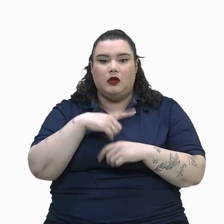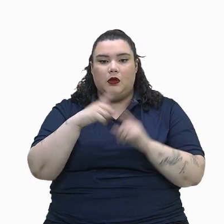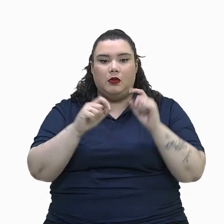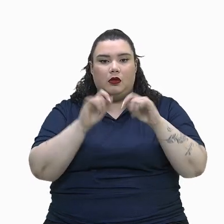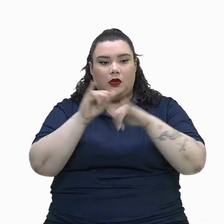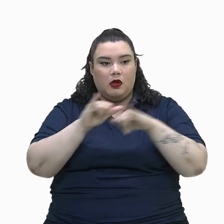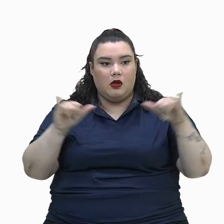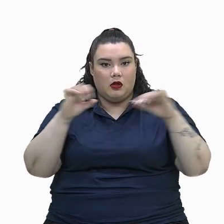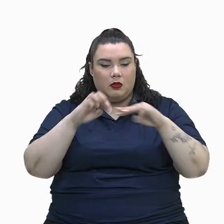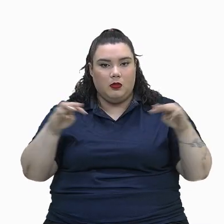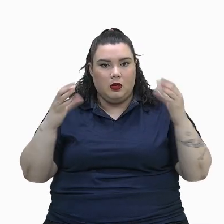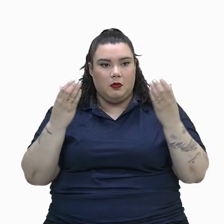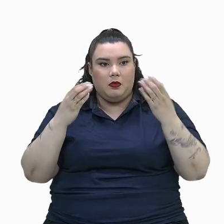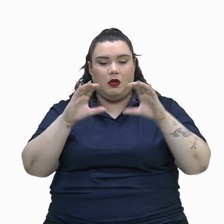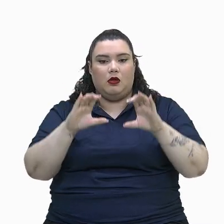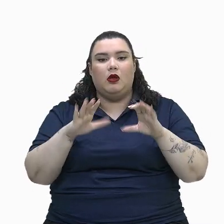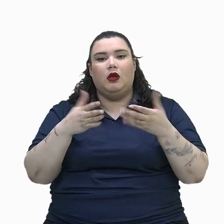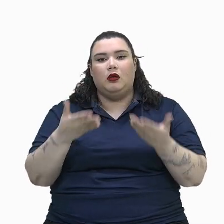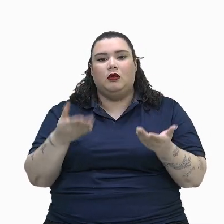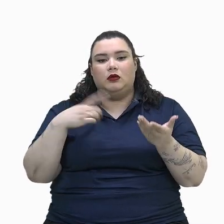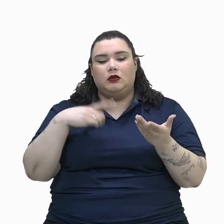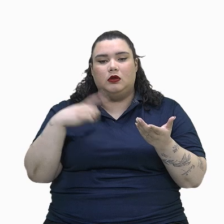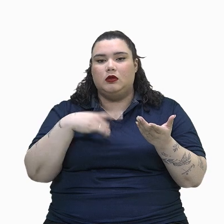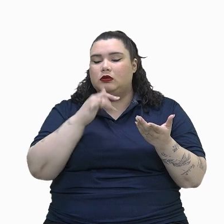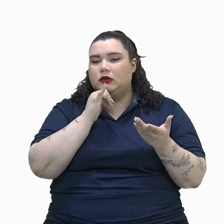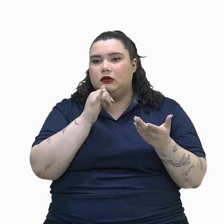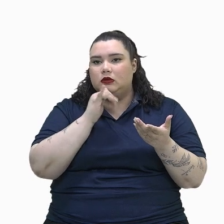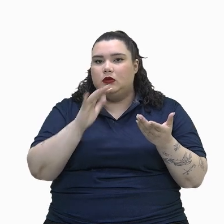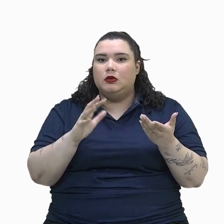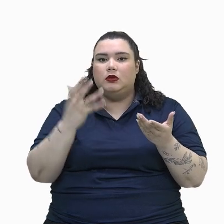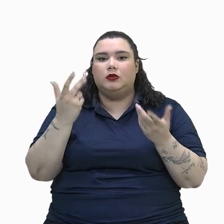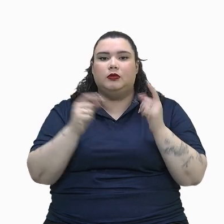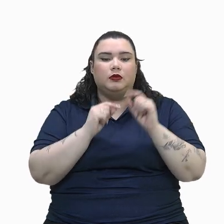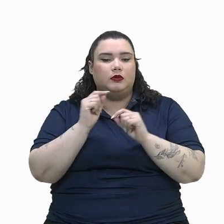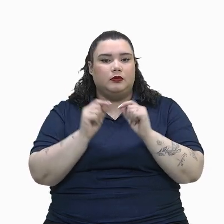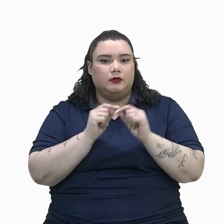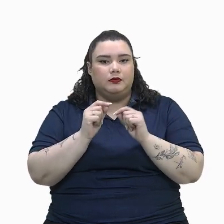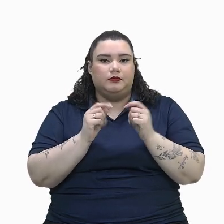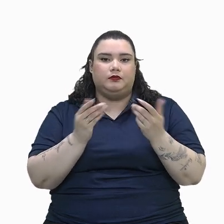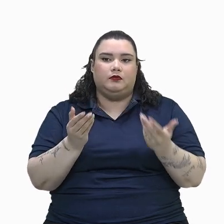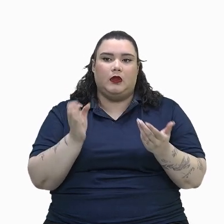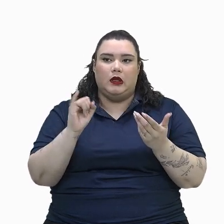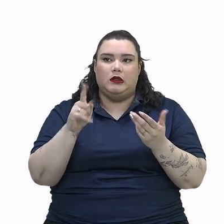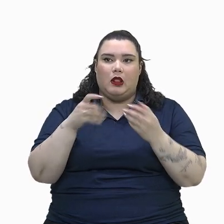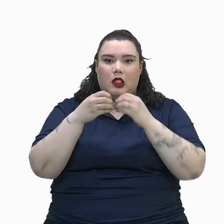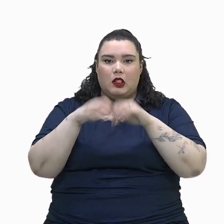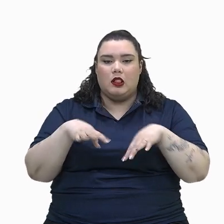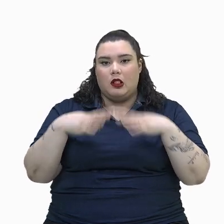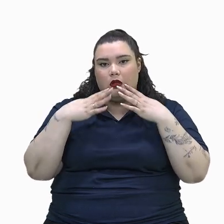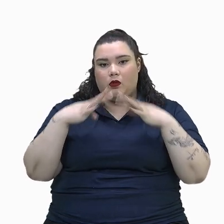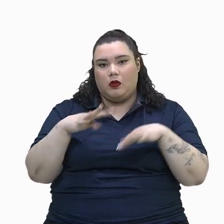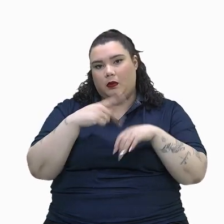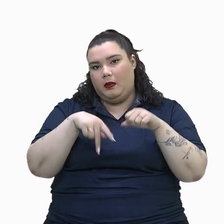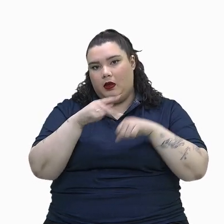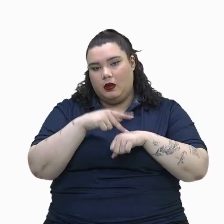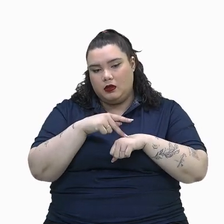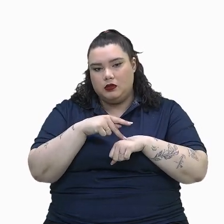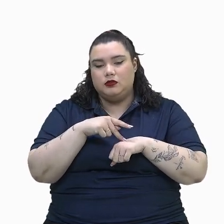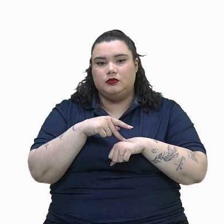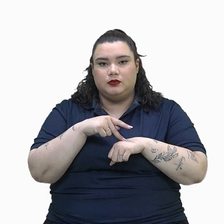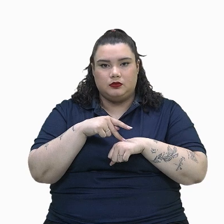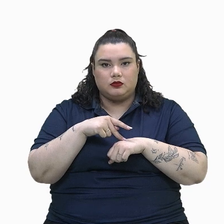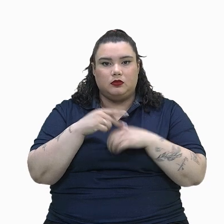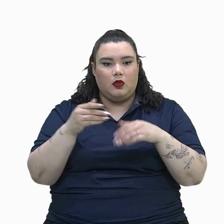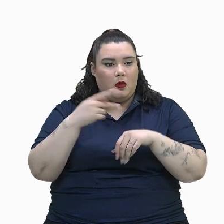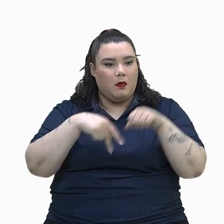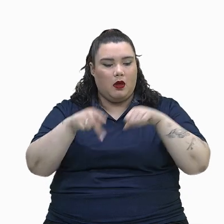campanha e, de repente, você tem, por exemplo, se for um desastre natural em um país, né, o